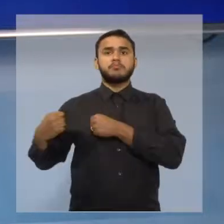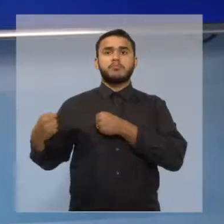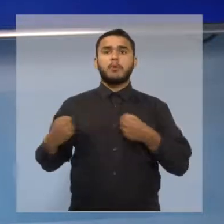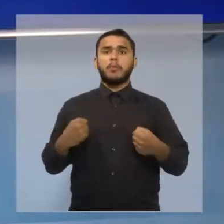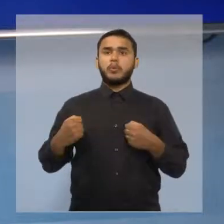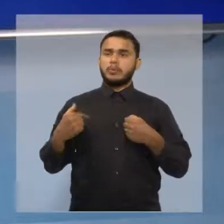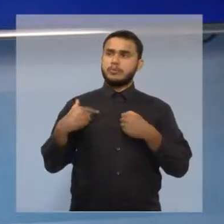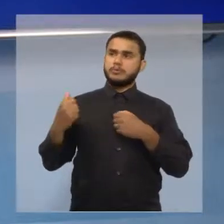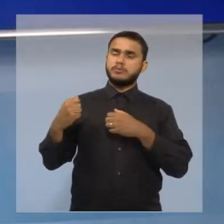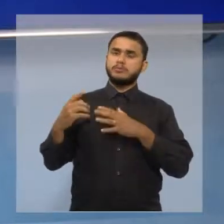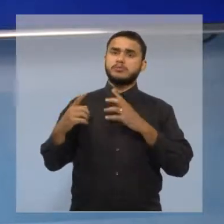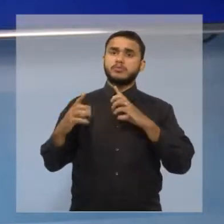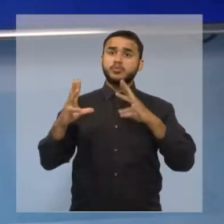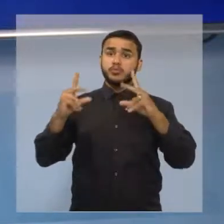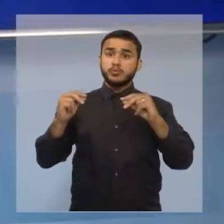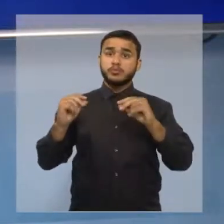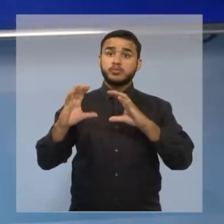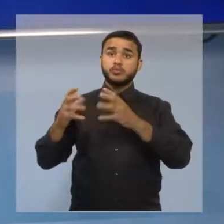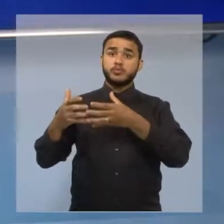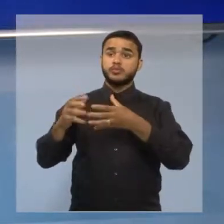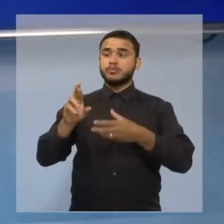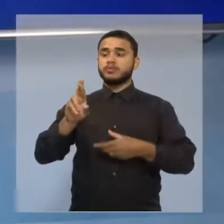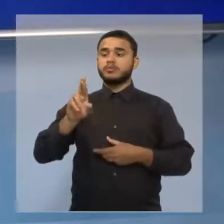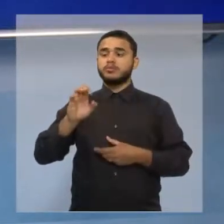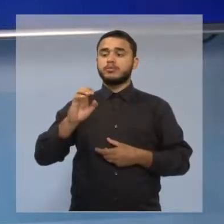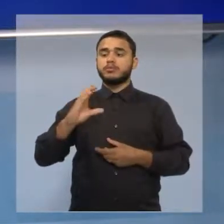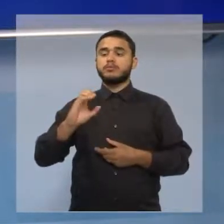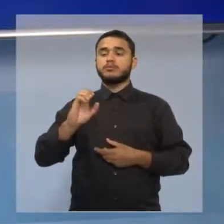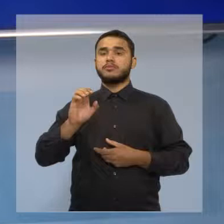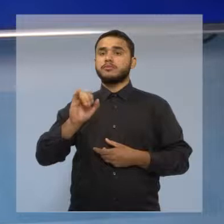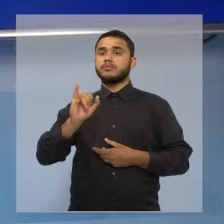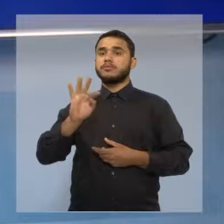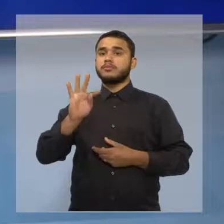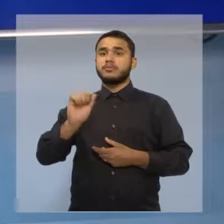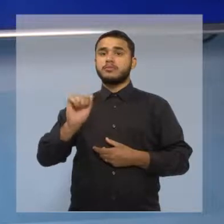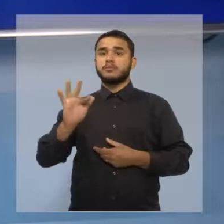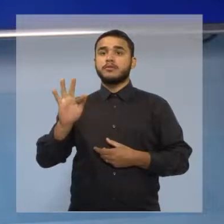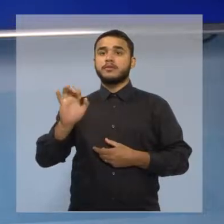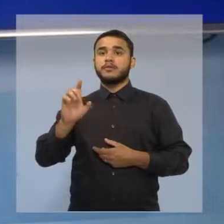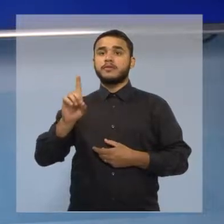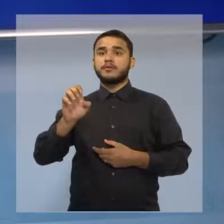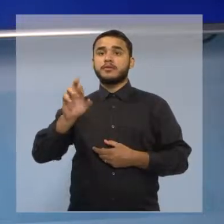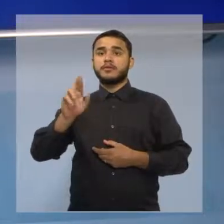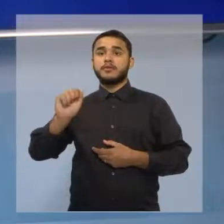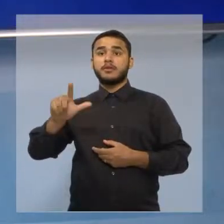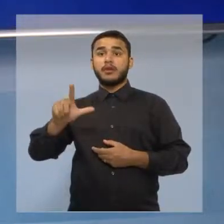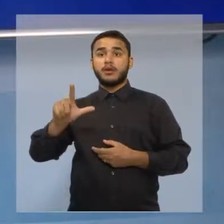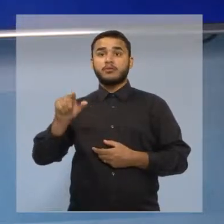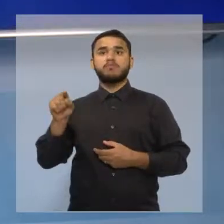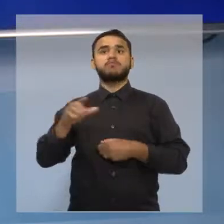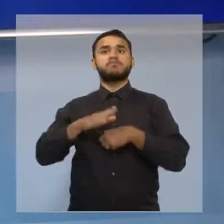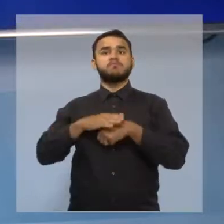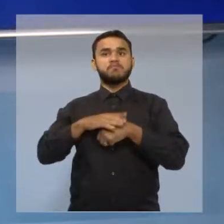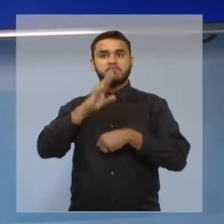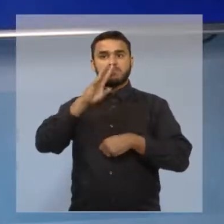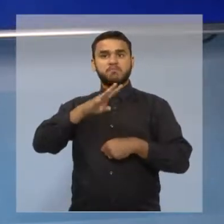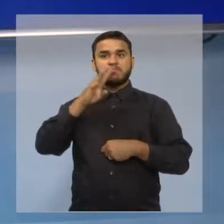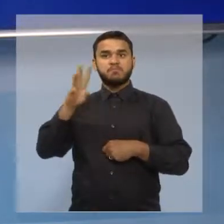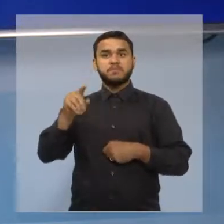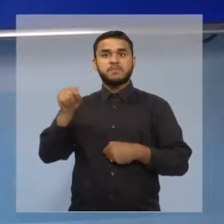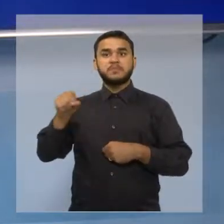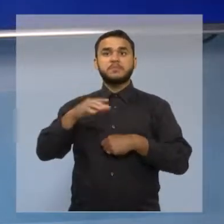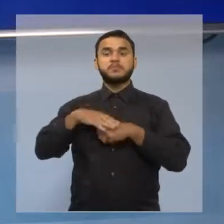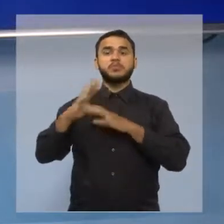e especificando. Primeiro, acusando a Receita Federal de ter promovido uma devassa sobre a sua vida financeira e de seus